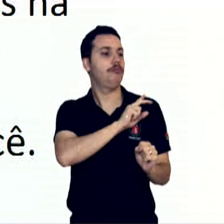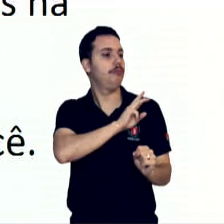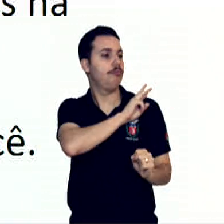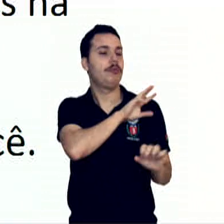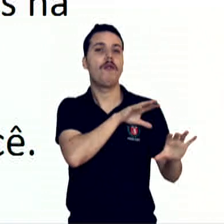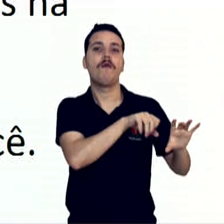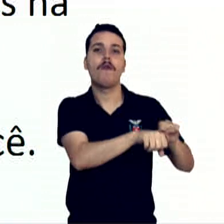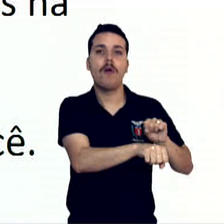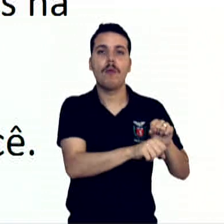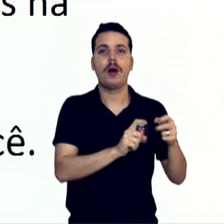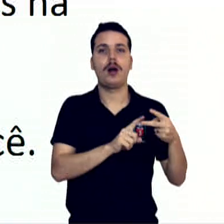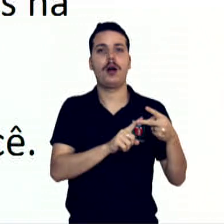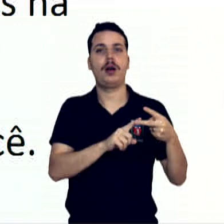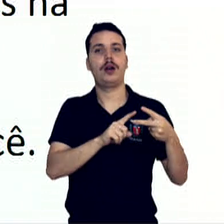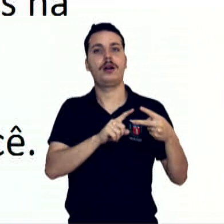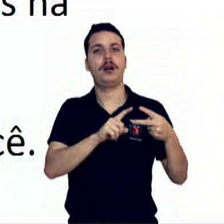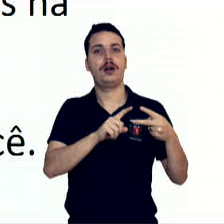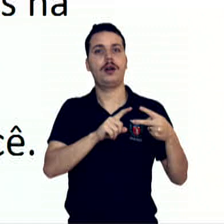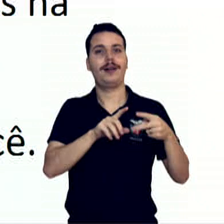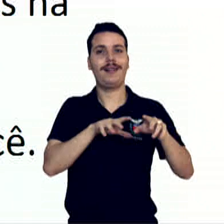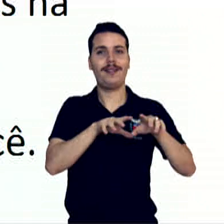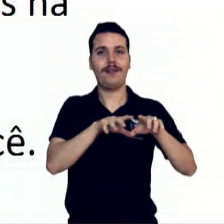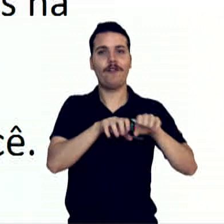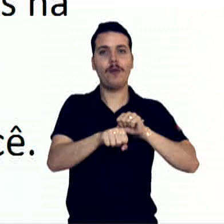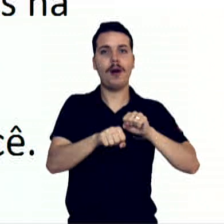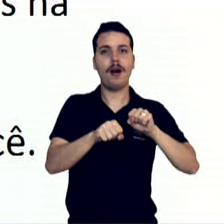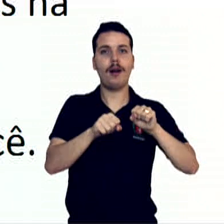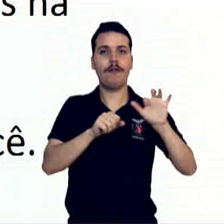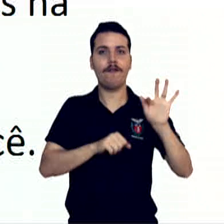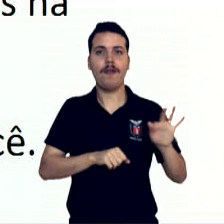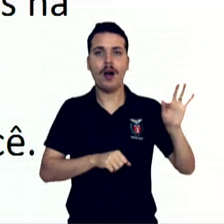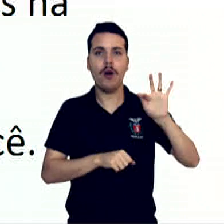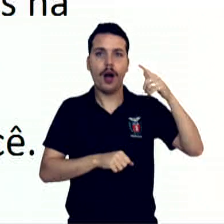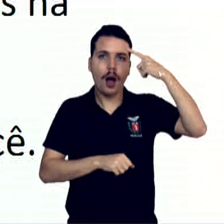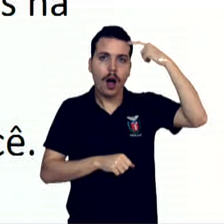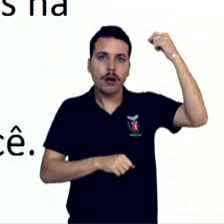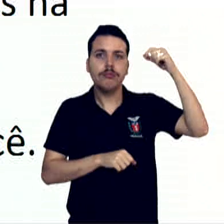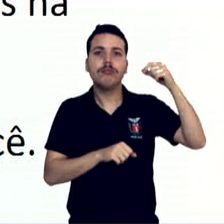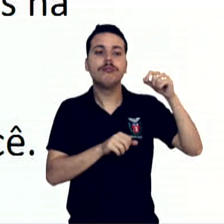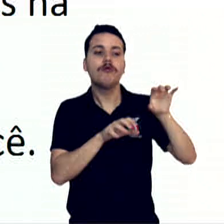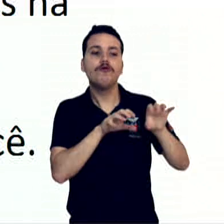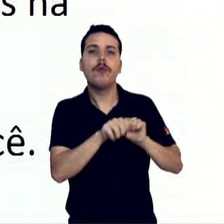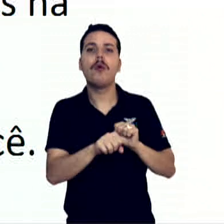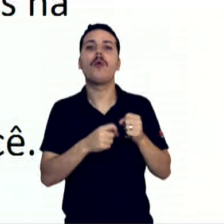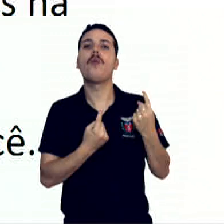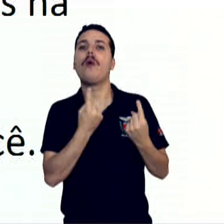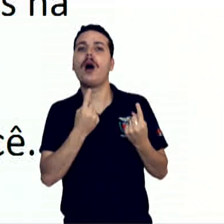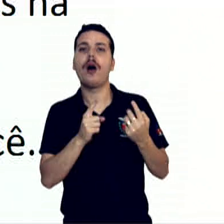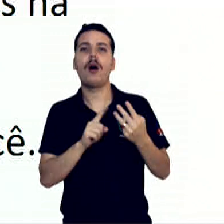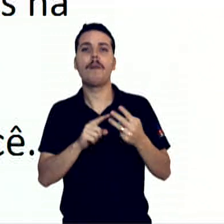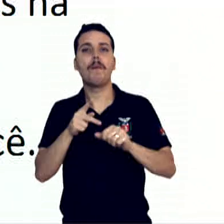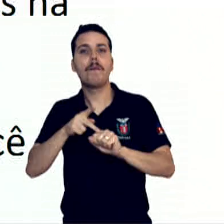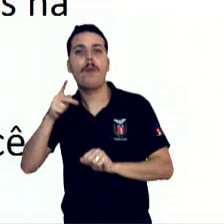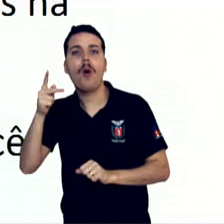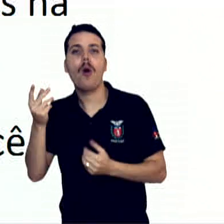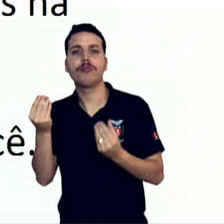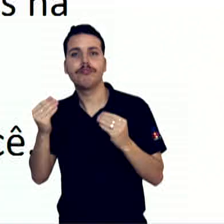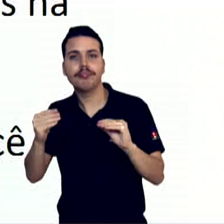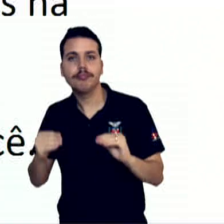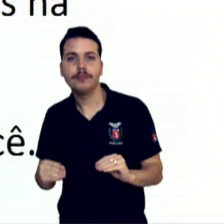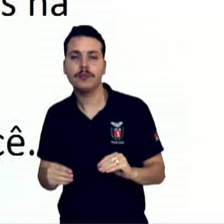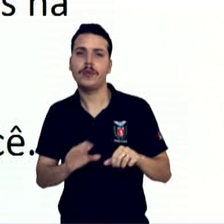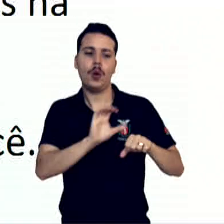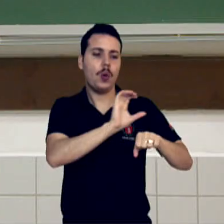graduação, pós-graduação, enfim. E os cursos de aperfeiçoamento, né, que você realizou ao longo da sua vida. Cursos